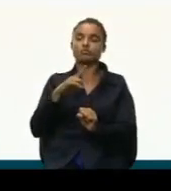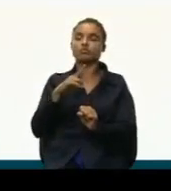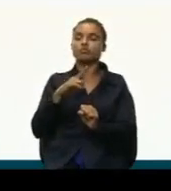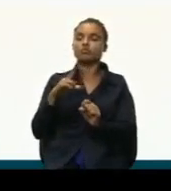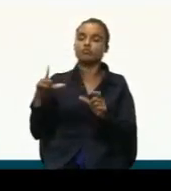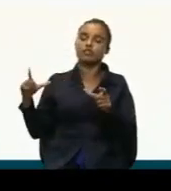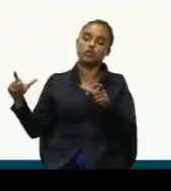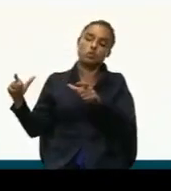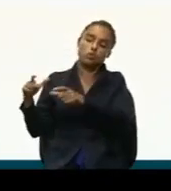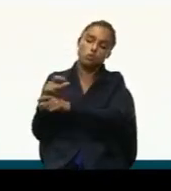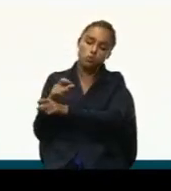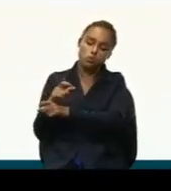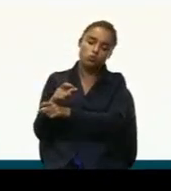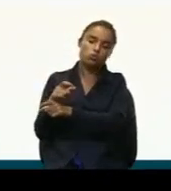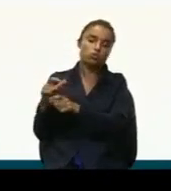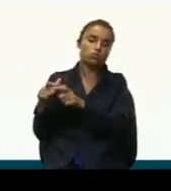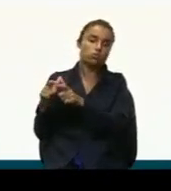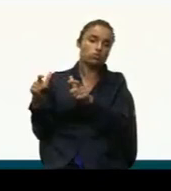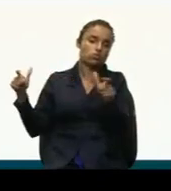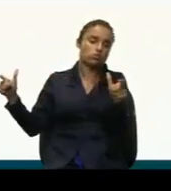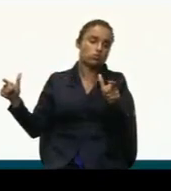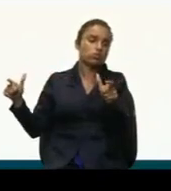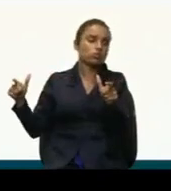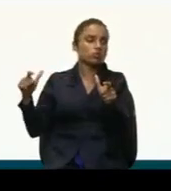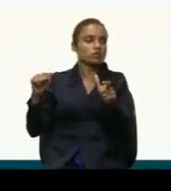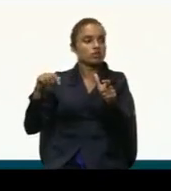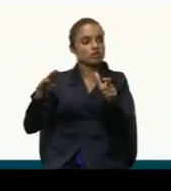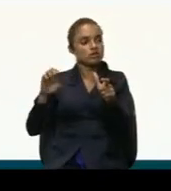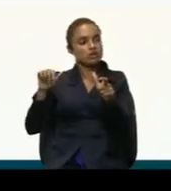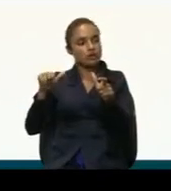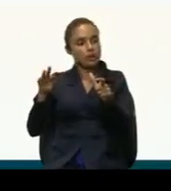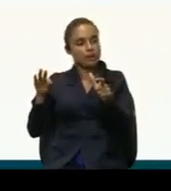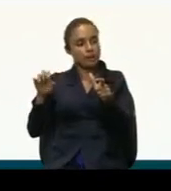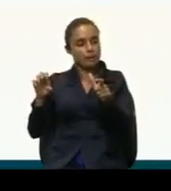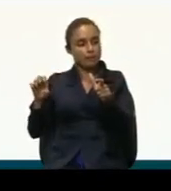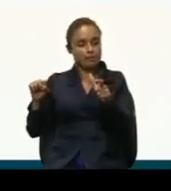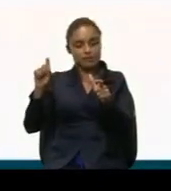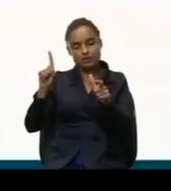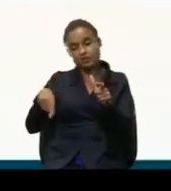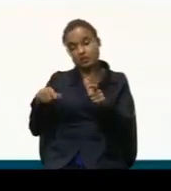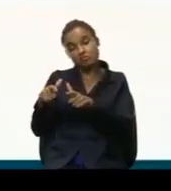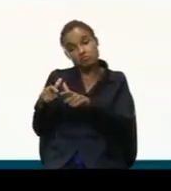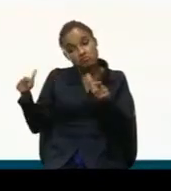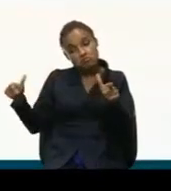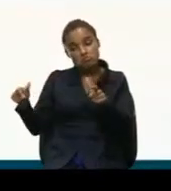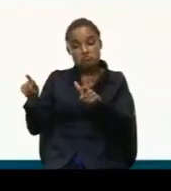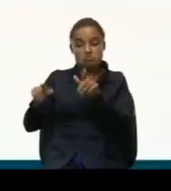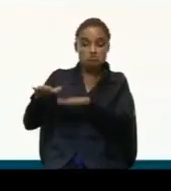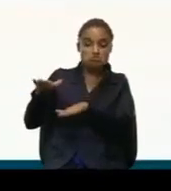ambientes, ou ele pode acabar aumentando alguns ambientes, acrescentando outros ambientes, dependendo